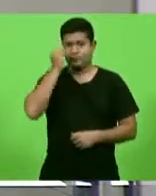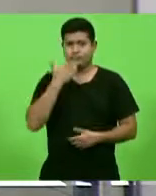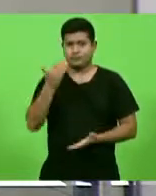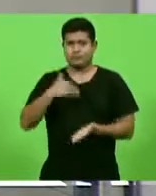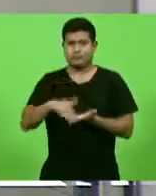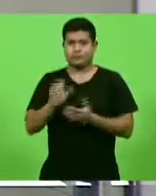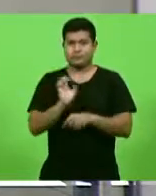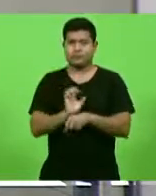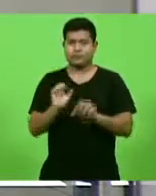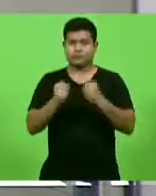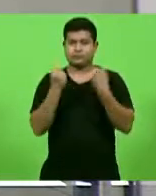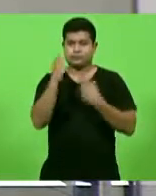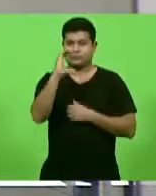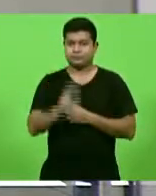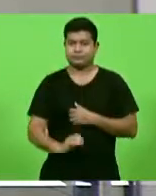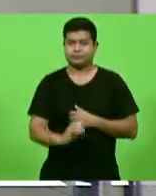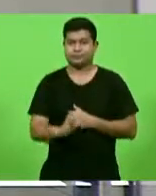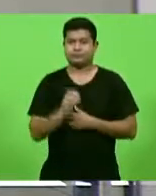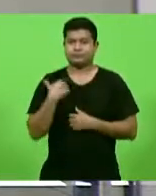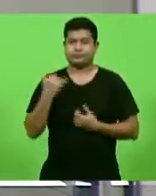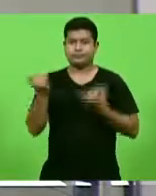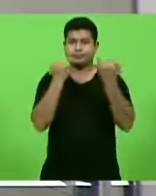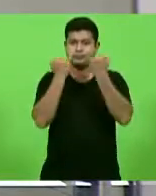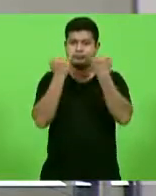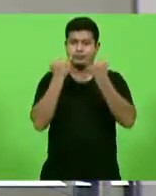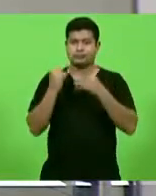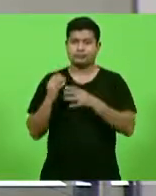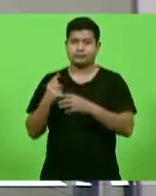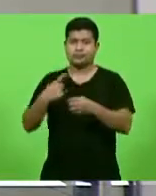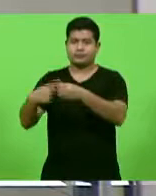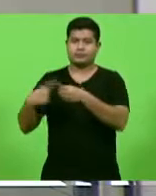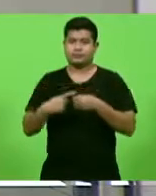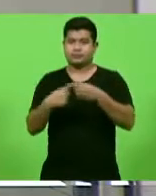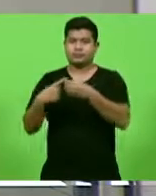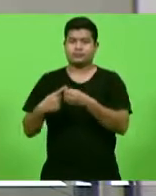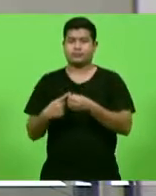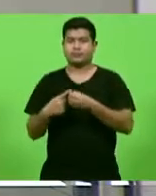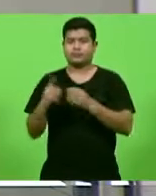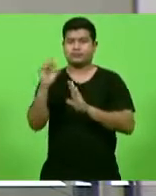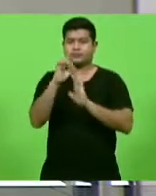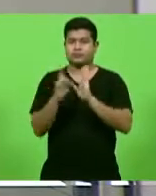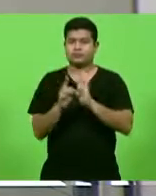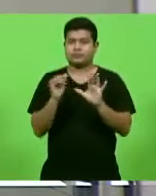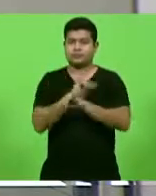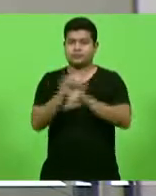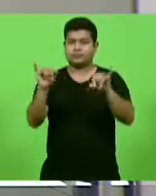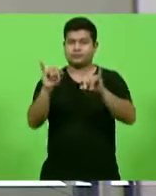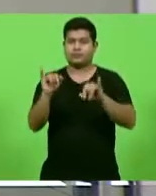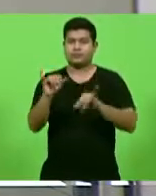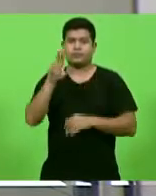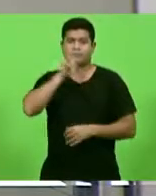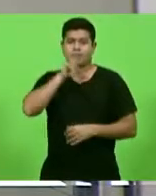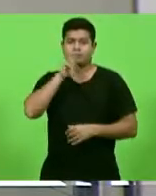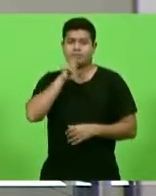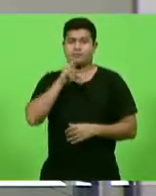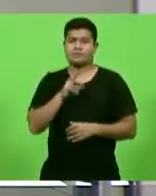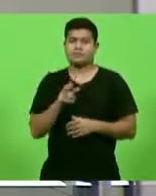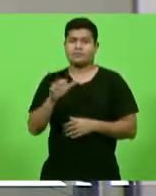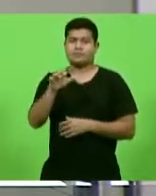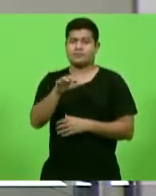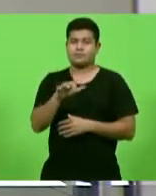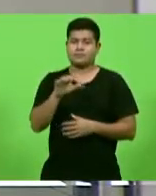ao secretário de Estado da Defesa Civil informações acerca dos municípios que homologaram decretos municipais de estado de emergência ou calamidade pública